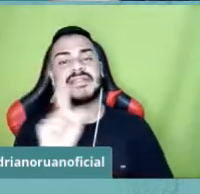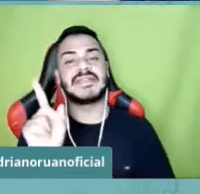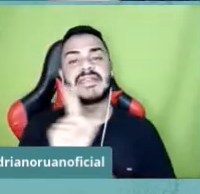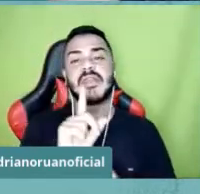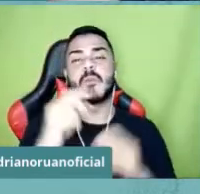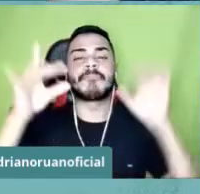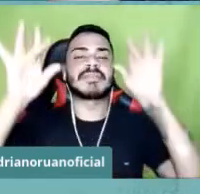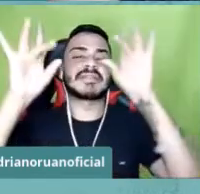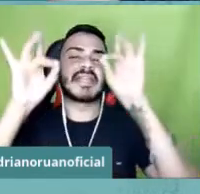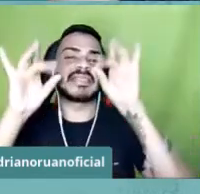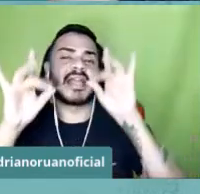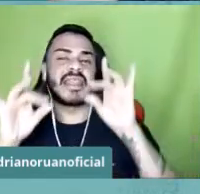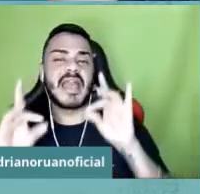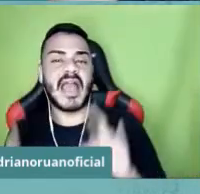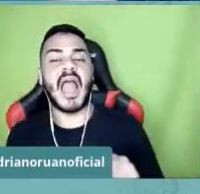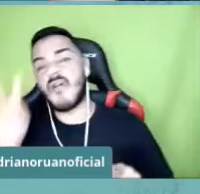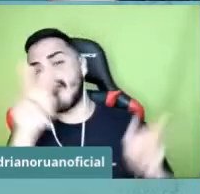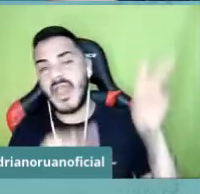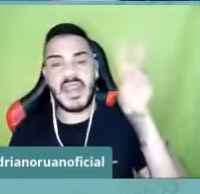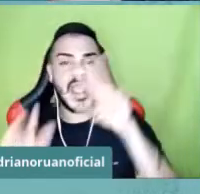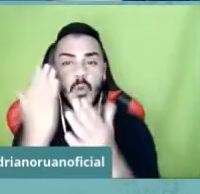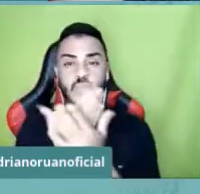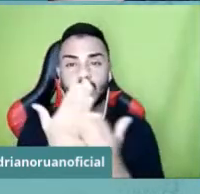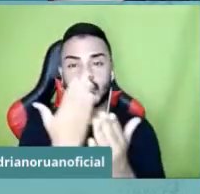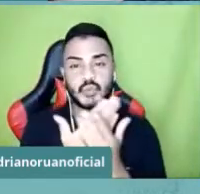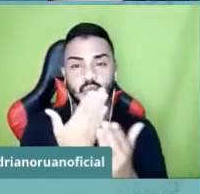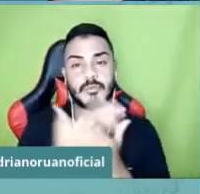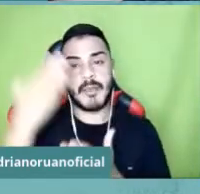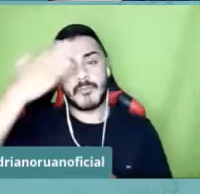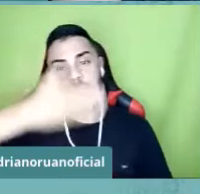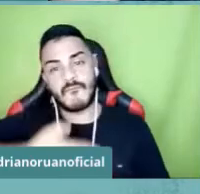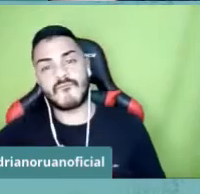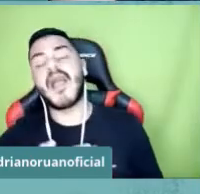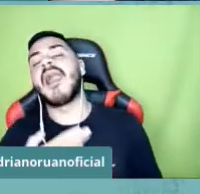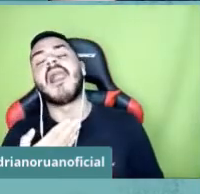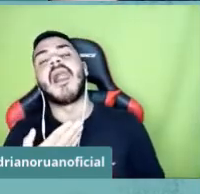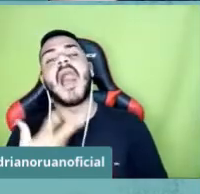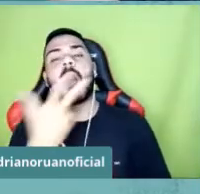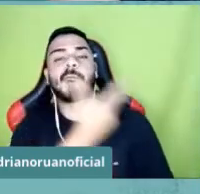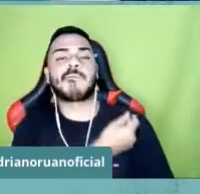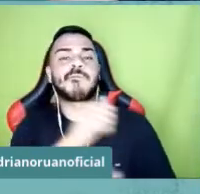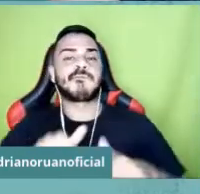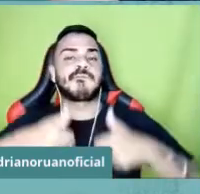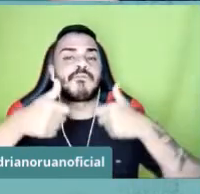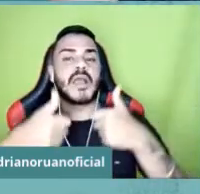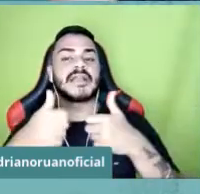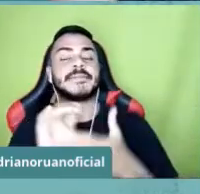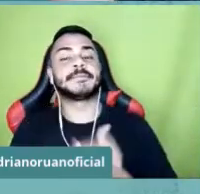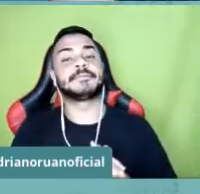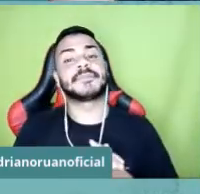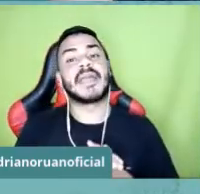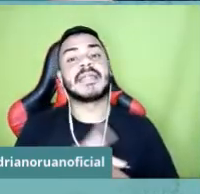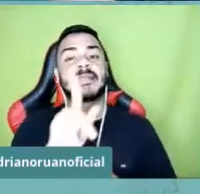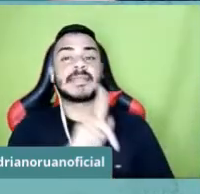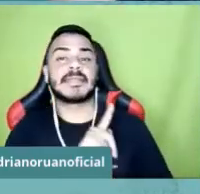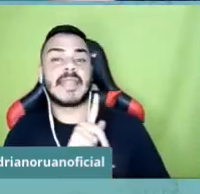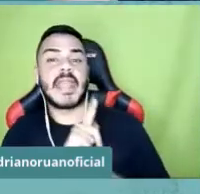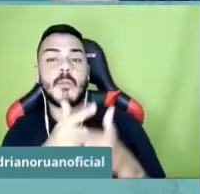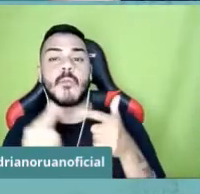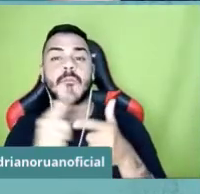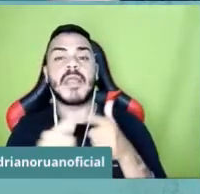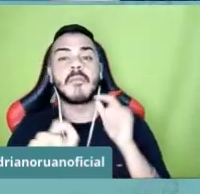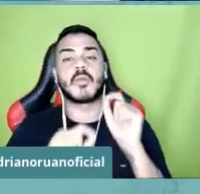detalhar, avaliar o estudo para comprovar a efetividade da vacina. Tem essa questão